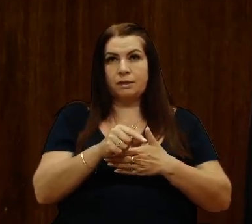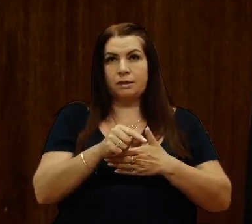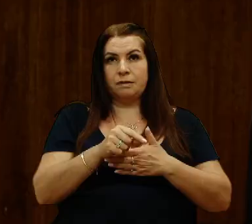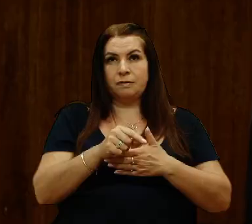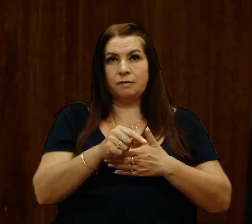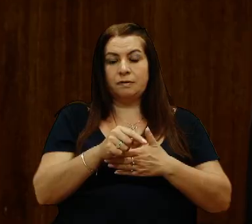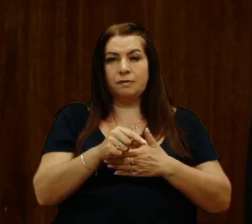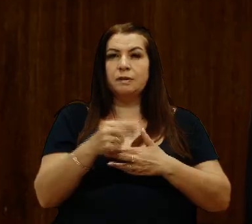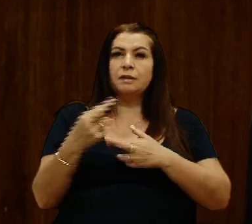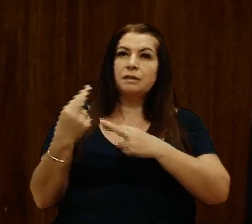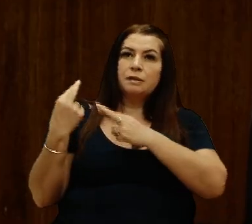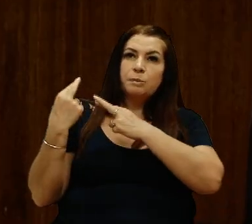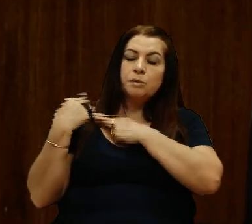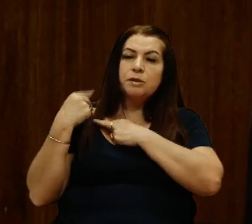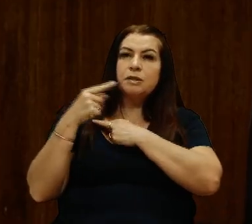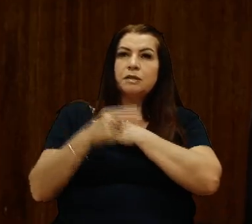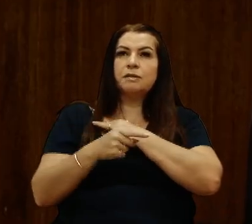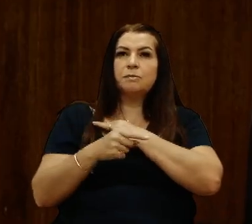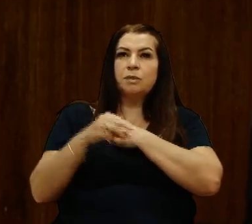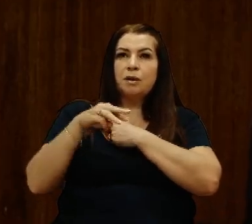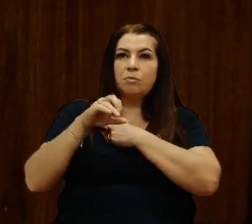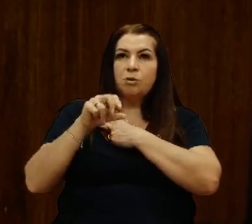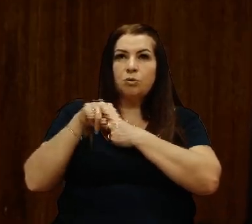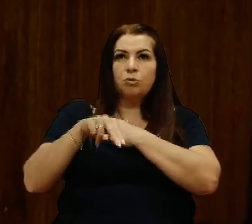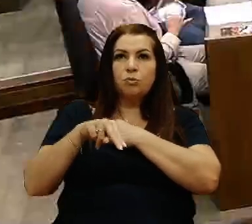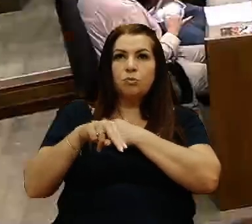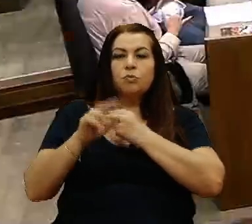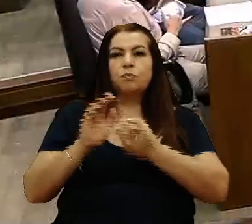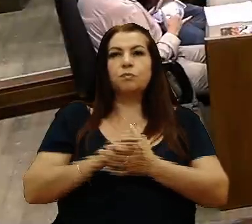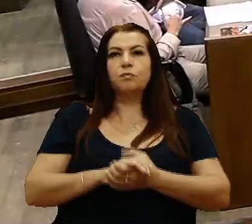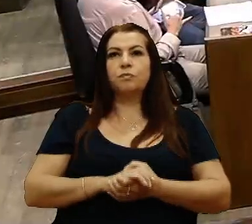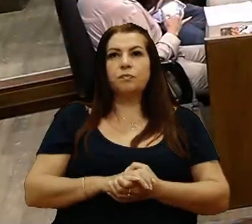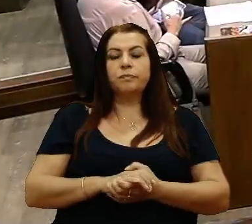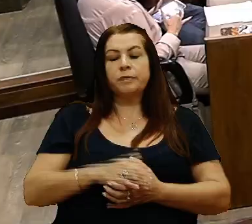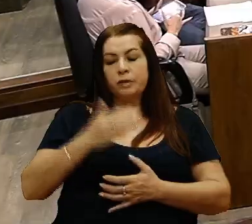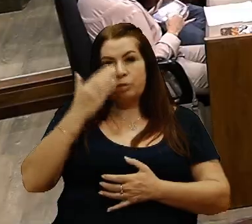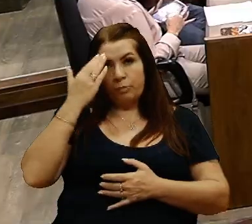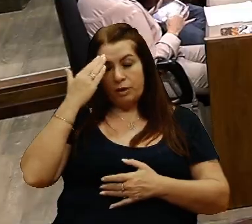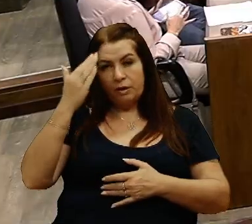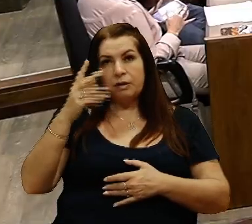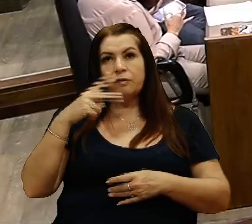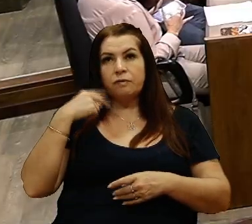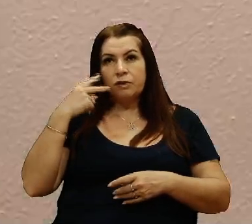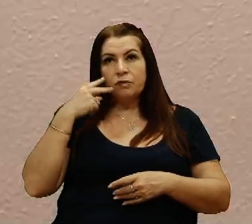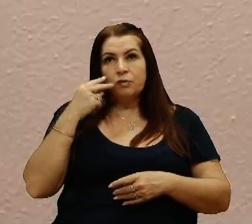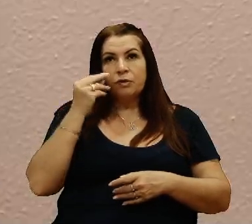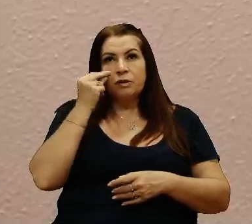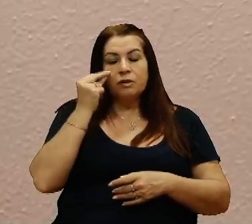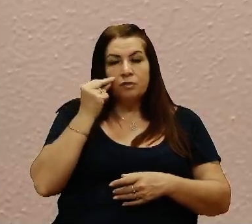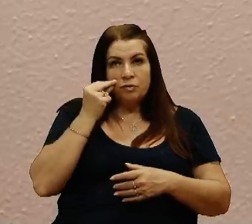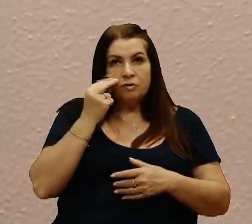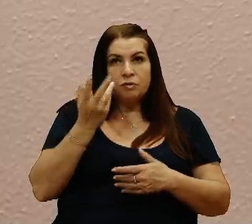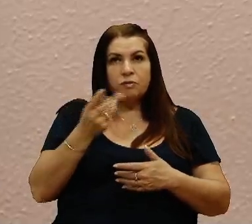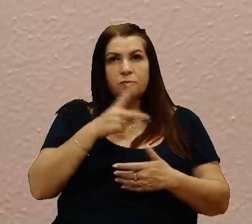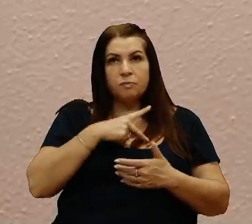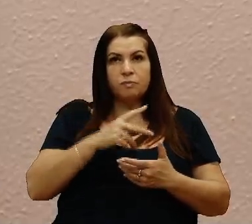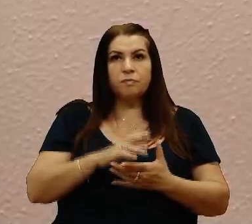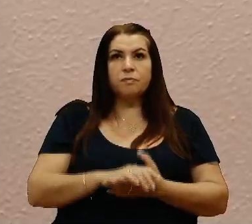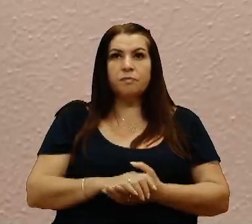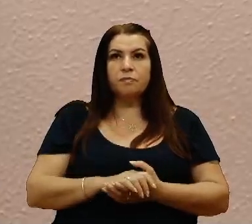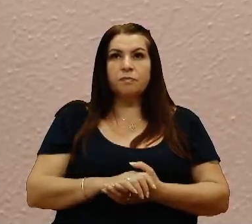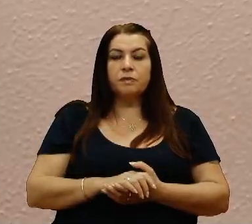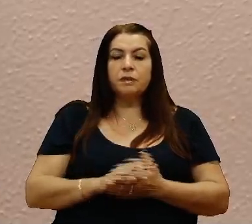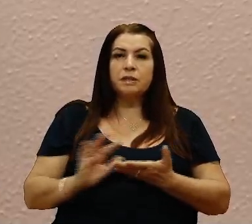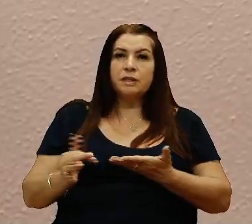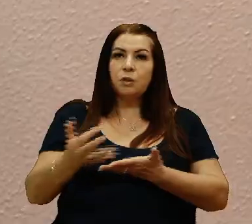encarregadas para Milton Balbinotti. Obrigada, vereador Cláudio Libardi. Senhor presidente, se a Codeca precisa